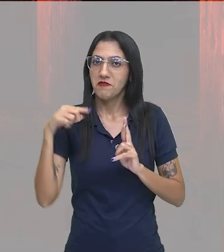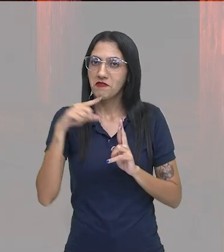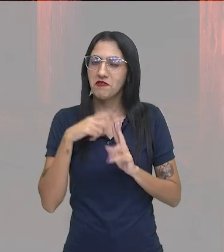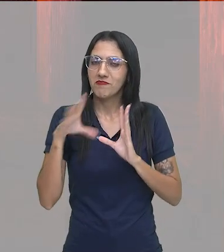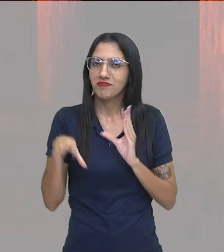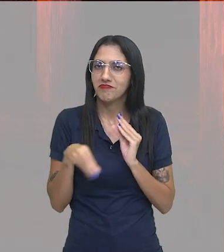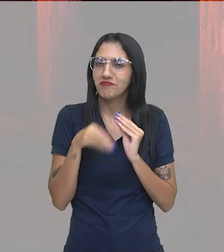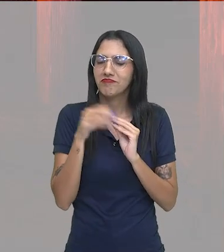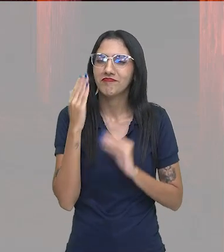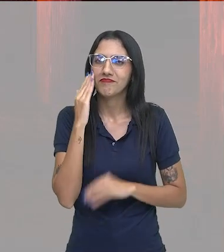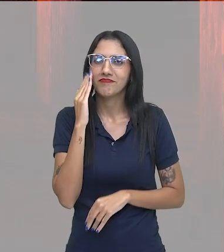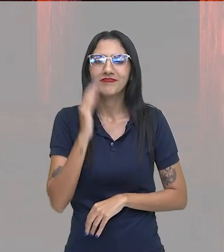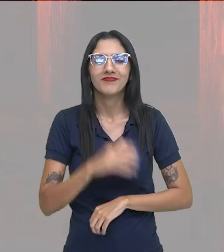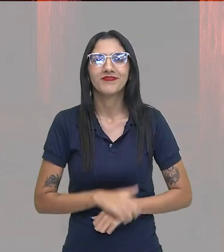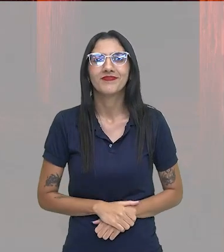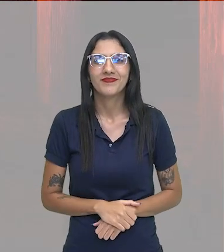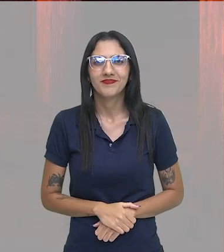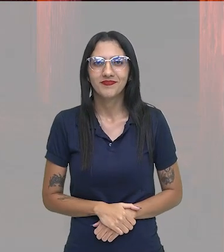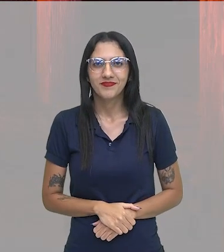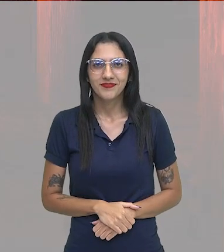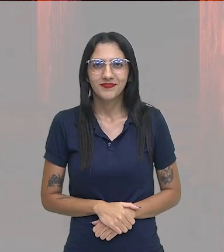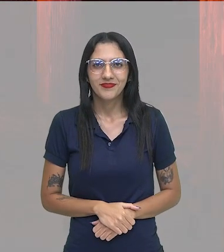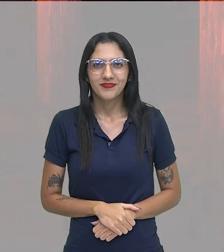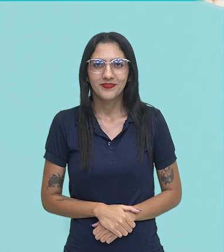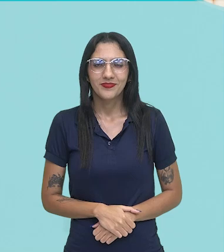com a aprendizagem de vocês.